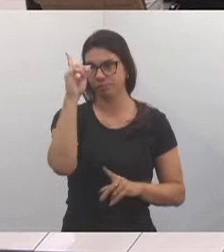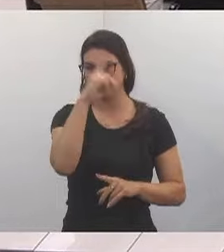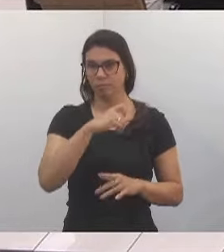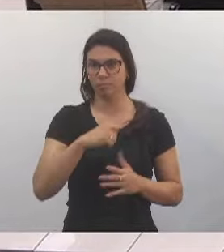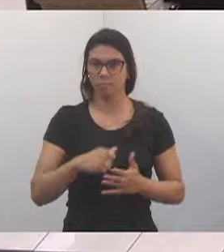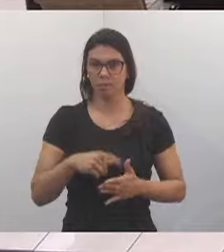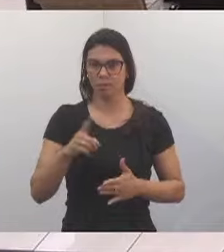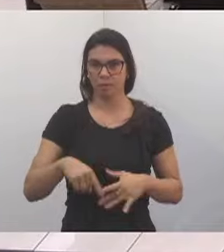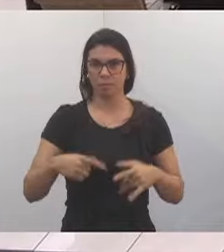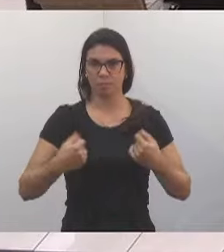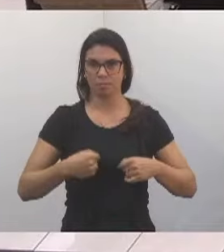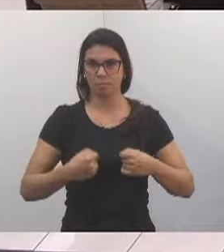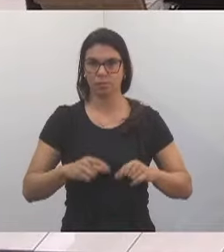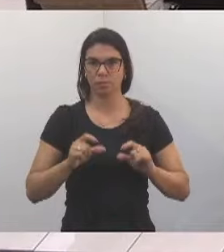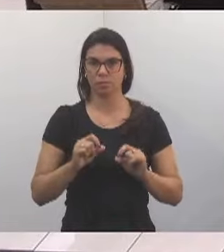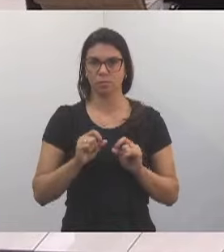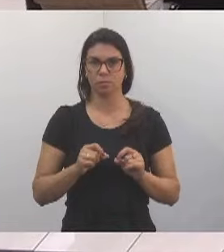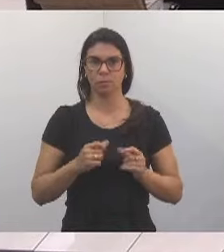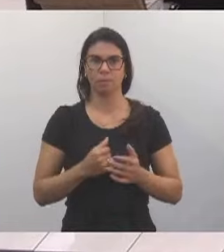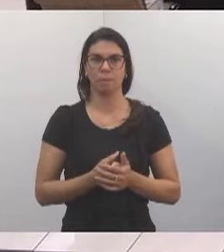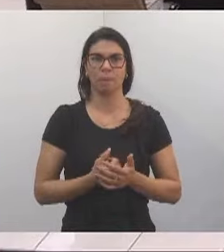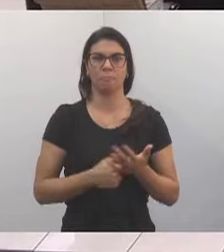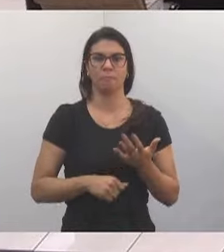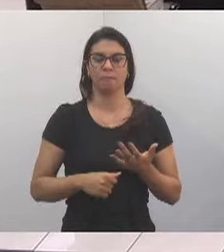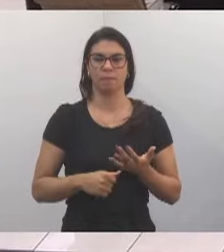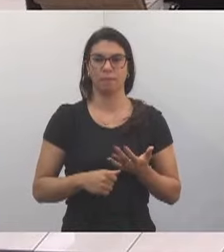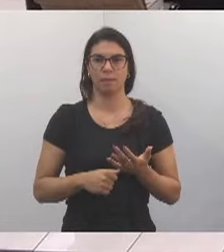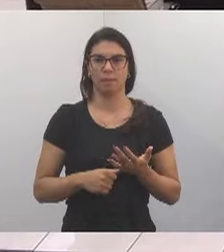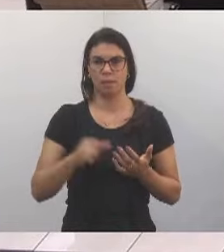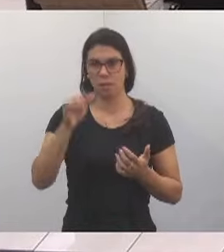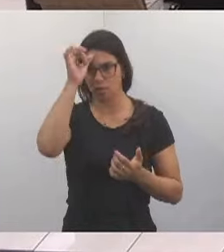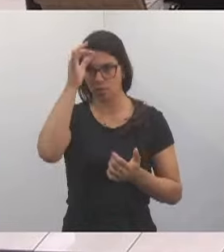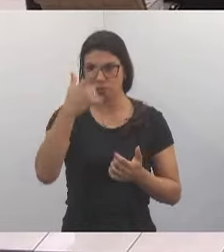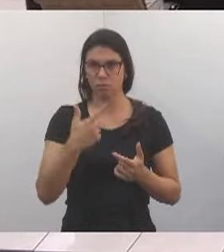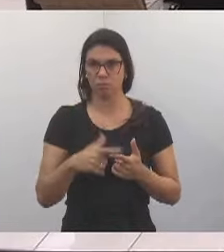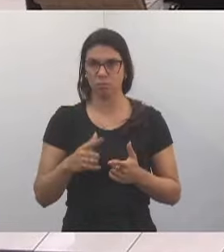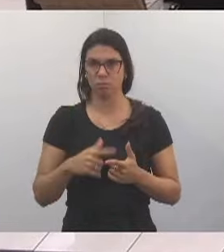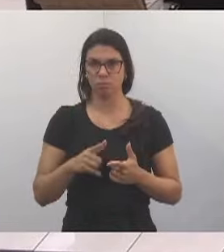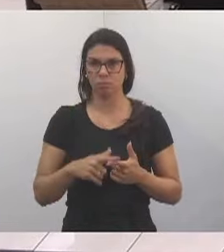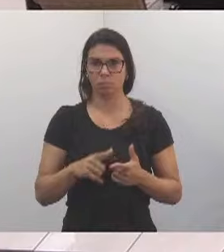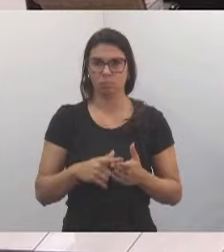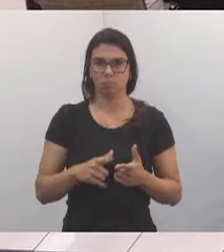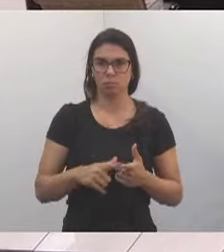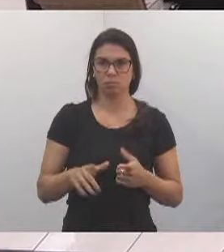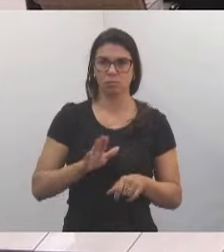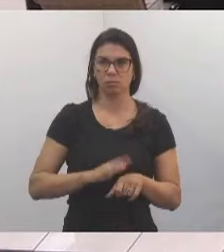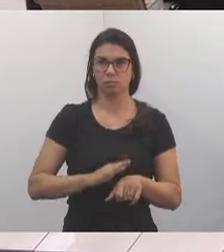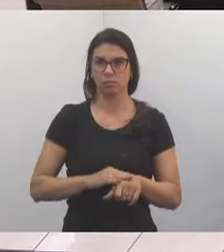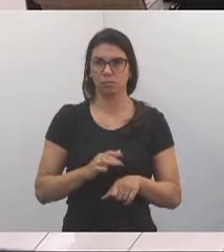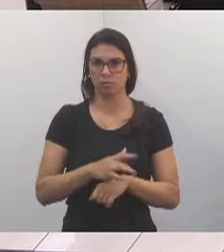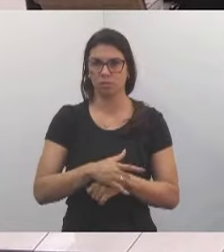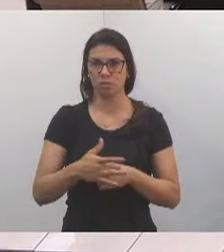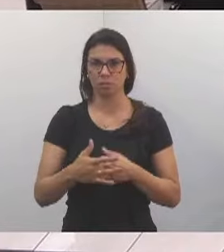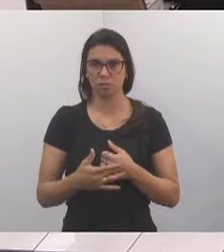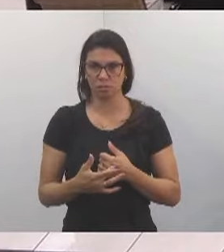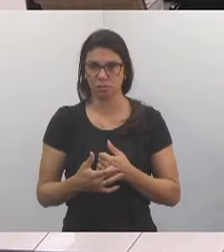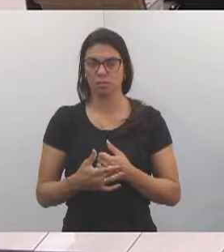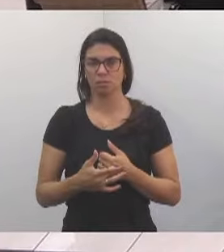É necessário implementar medidas urgentes para que os atendimentos sejam realizados com